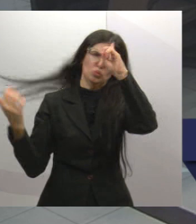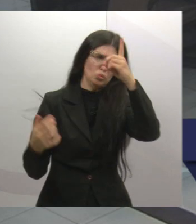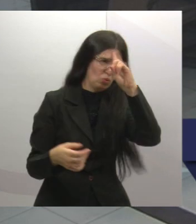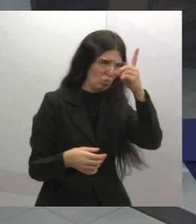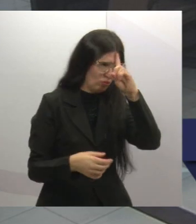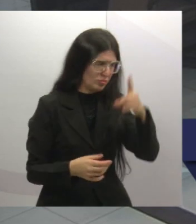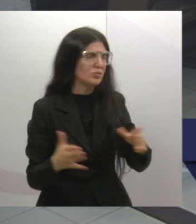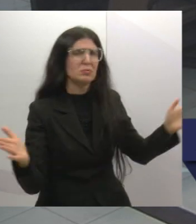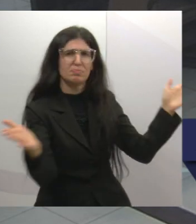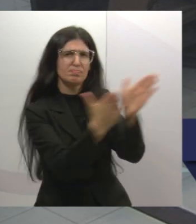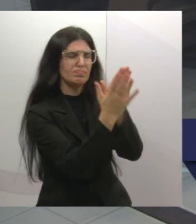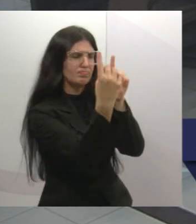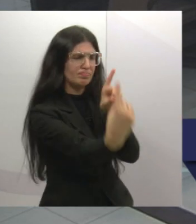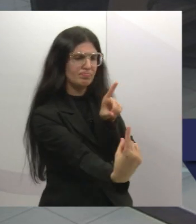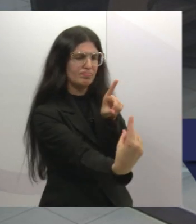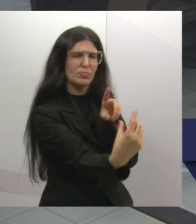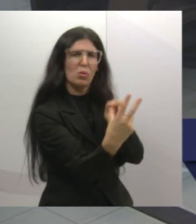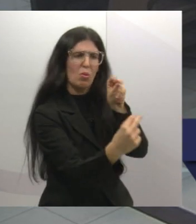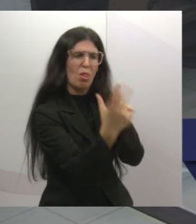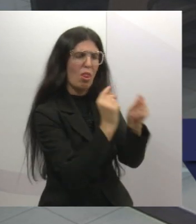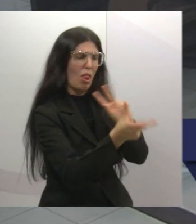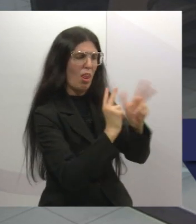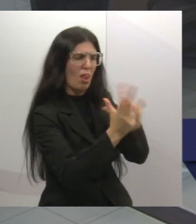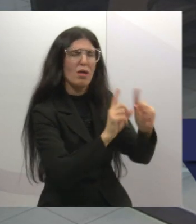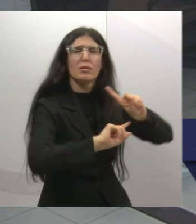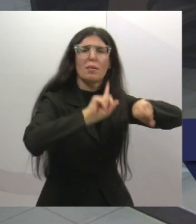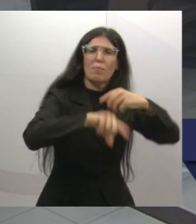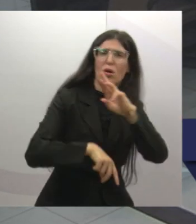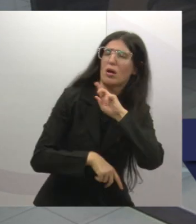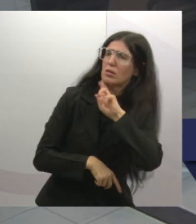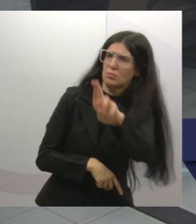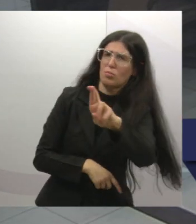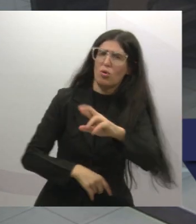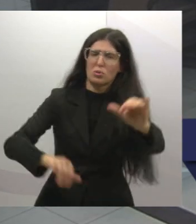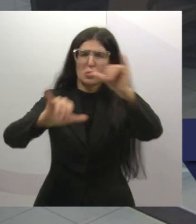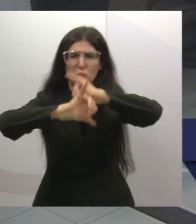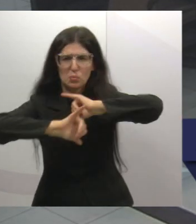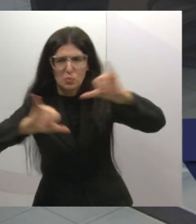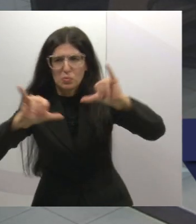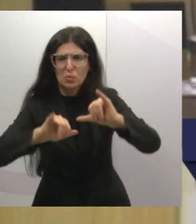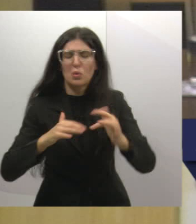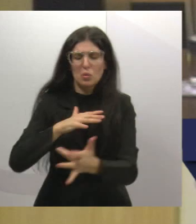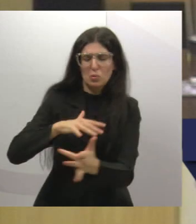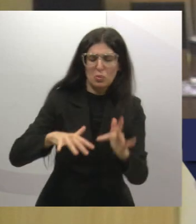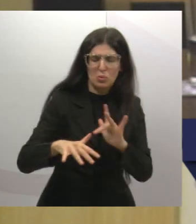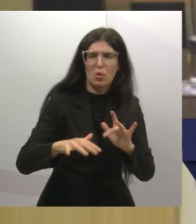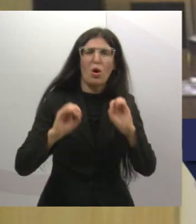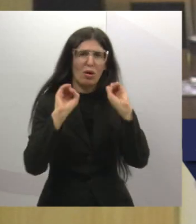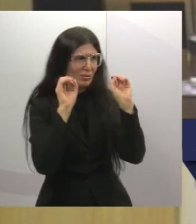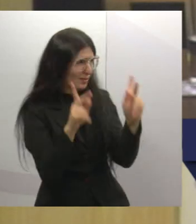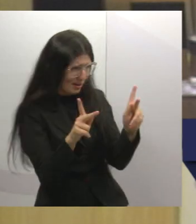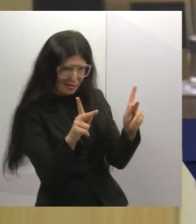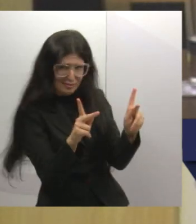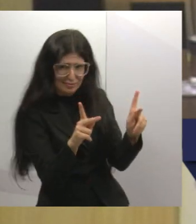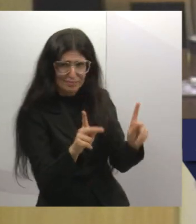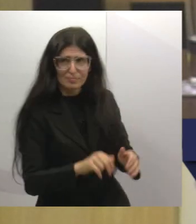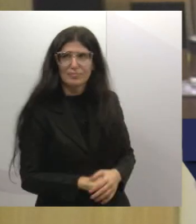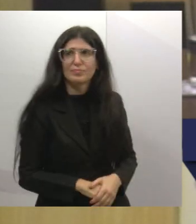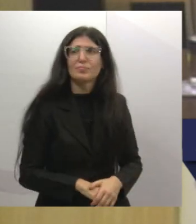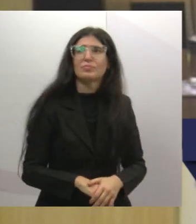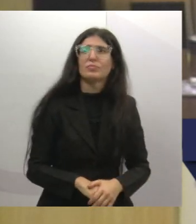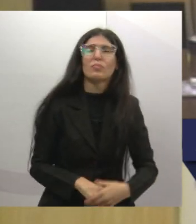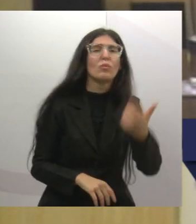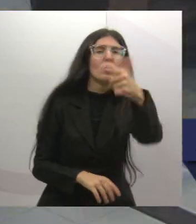com a vereadora, e depois a gente pode transmitir a resposta pelas mídias, enfim, do que foi o ajuste. Tudo bem? Assim a gente já pode evoluir para a